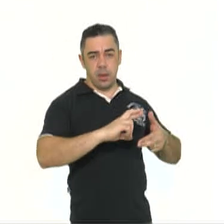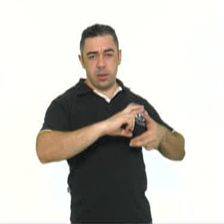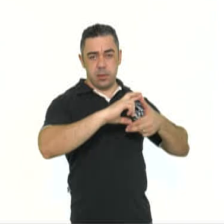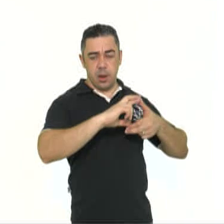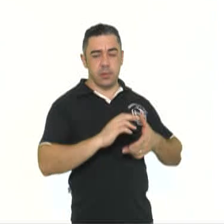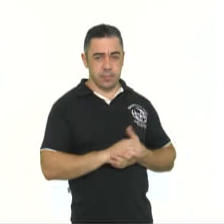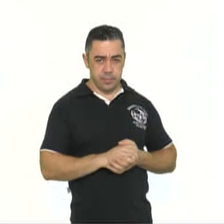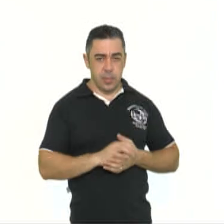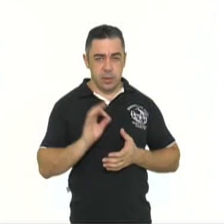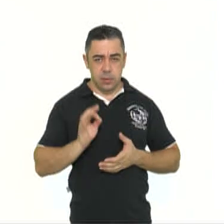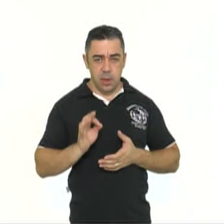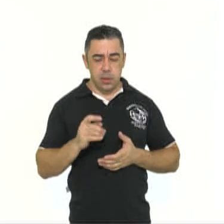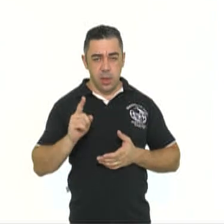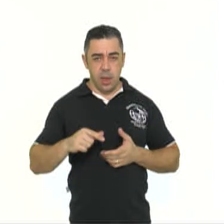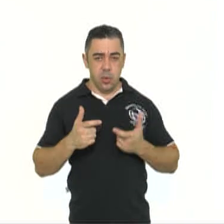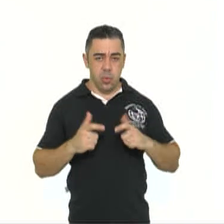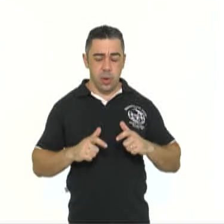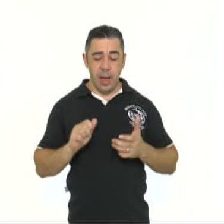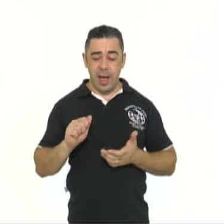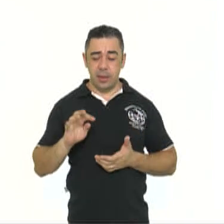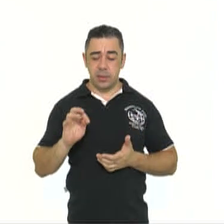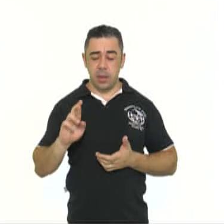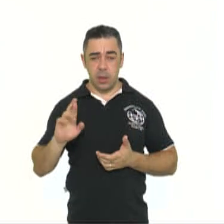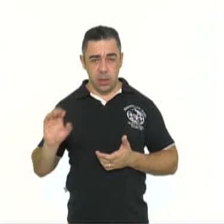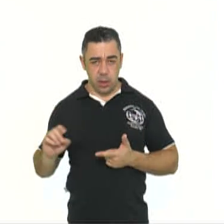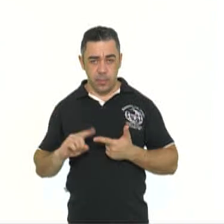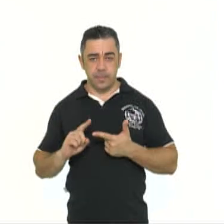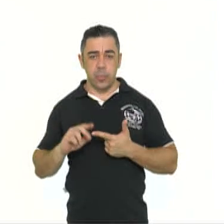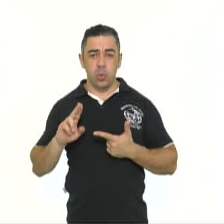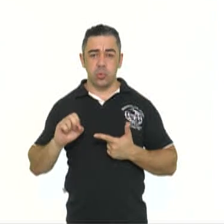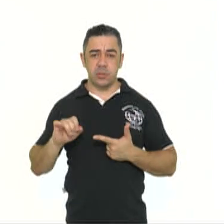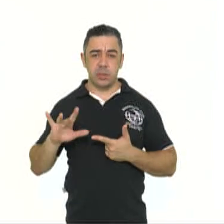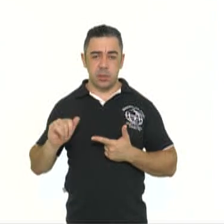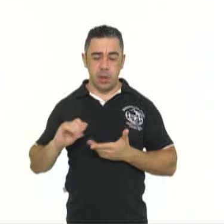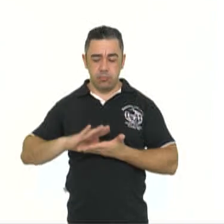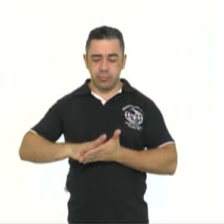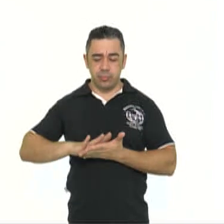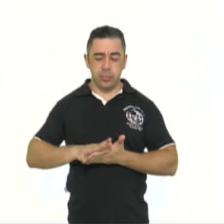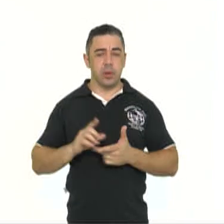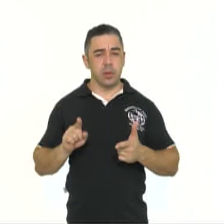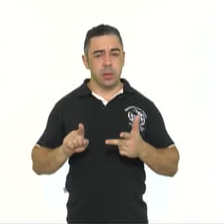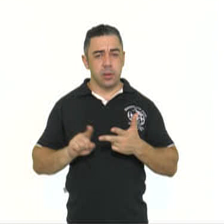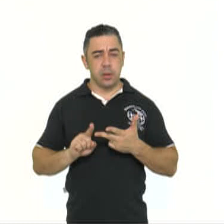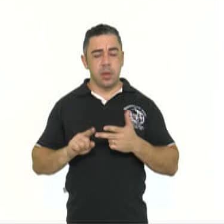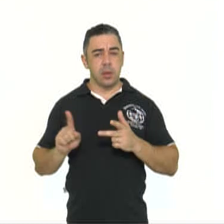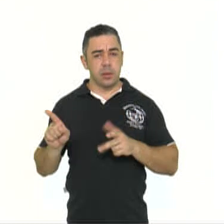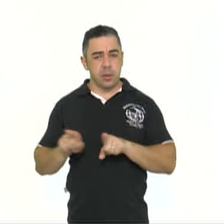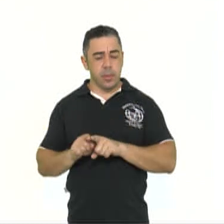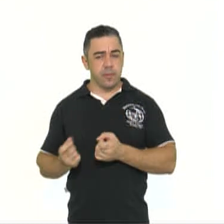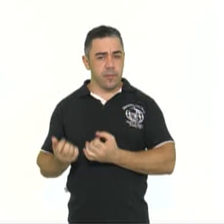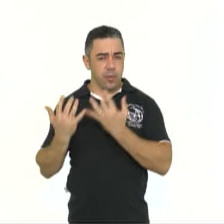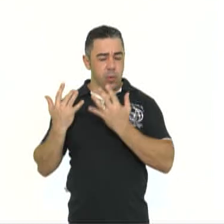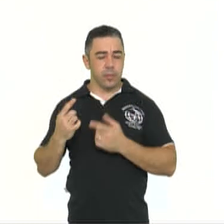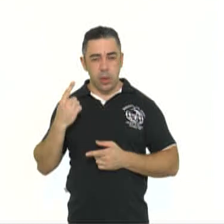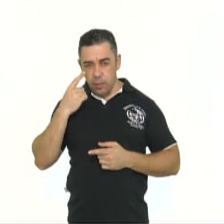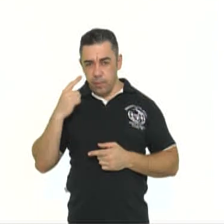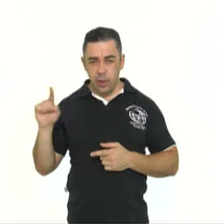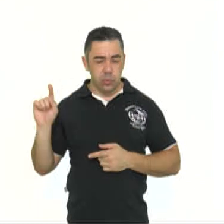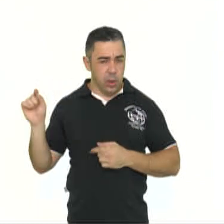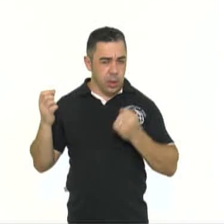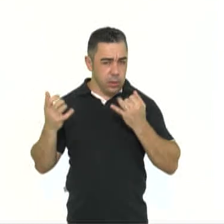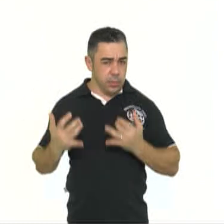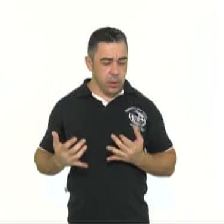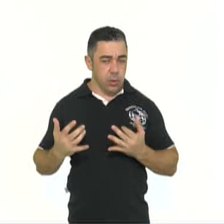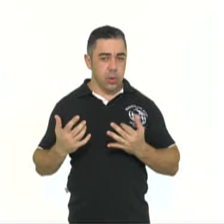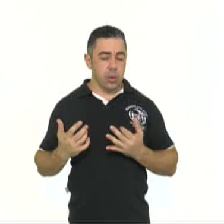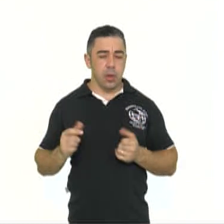adequado, considerando os aterros sanitários, as usinas de compostagem e a incineração. Comparando os tratamentos descritos, as